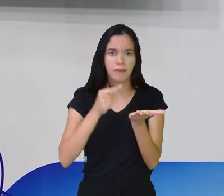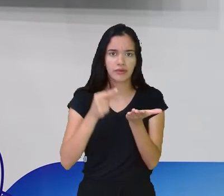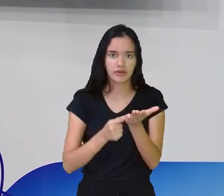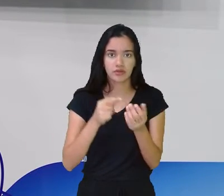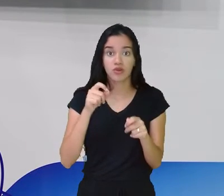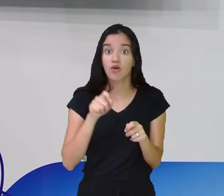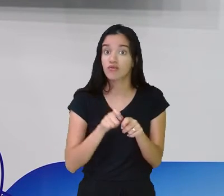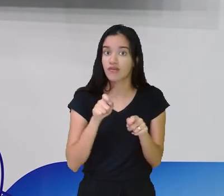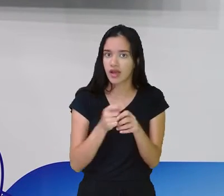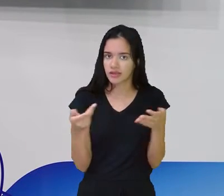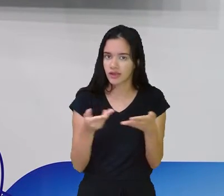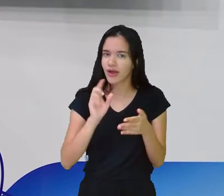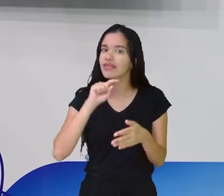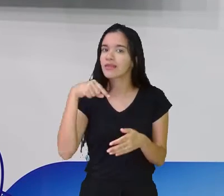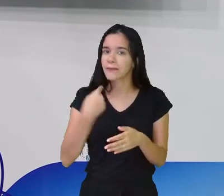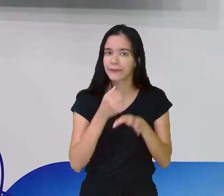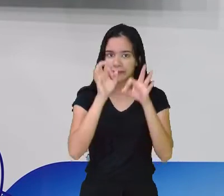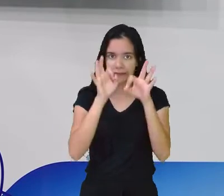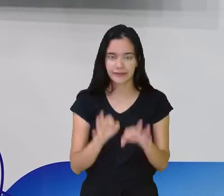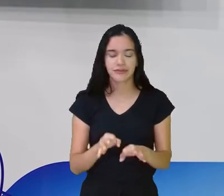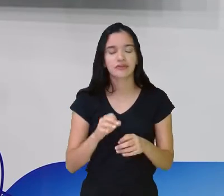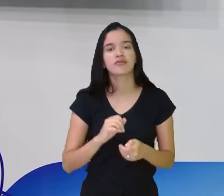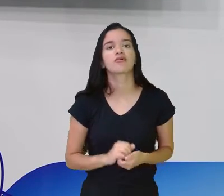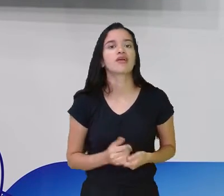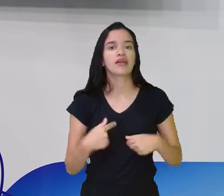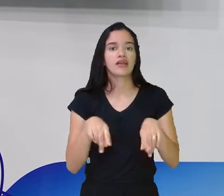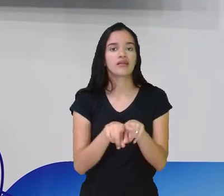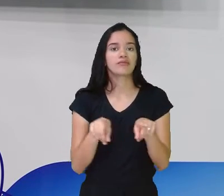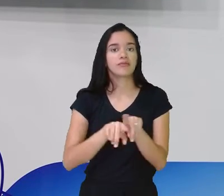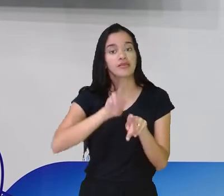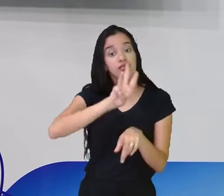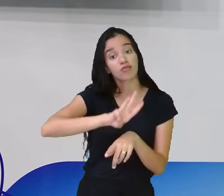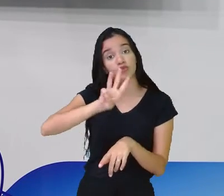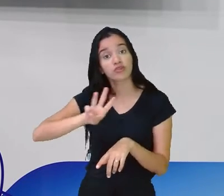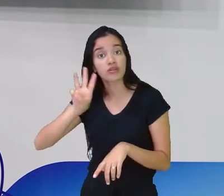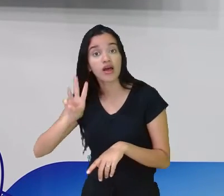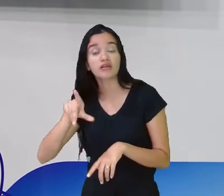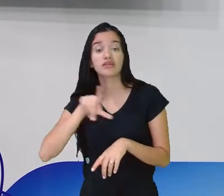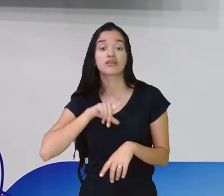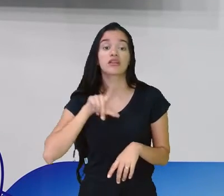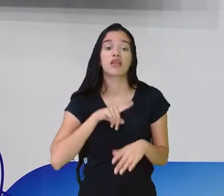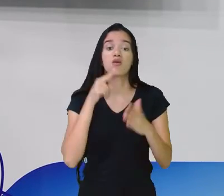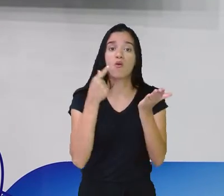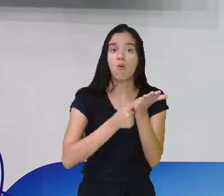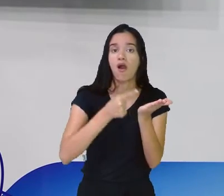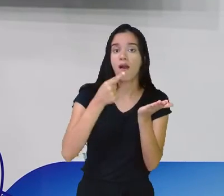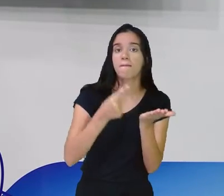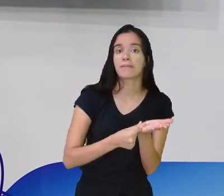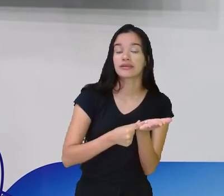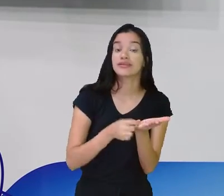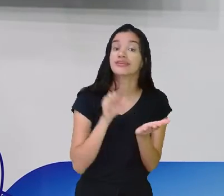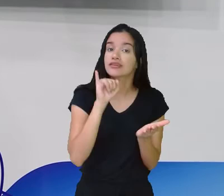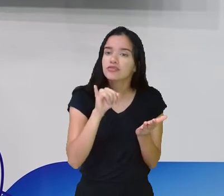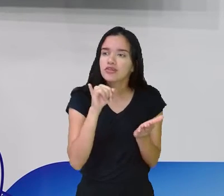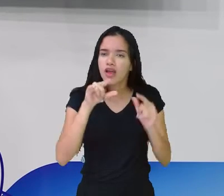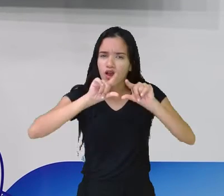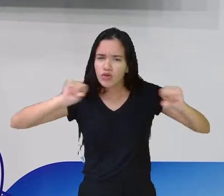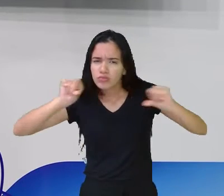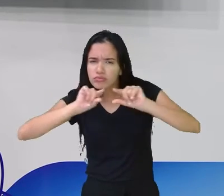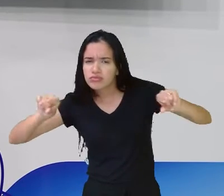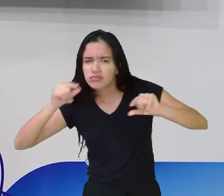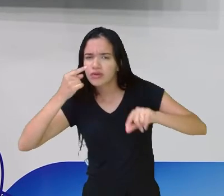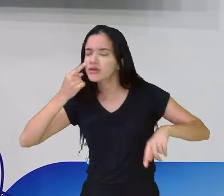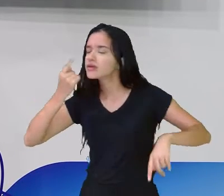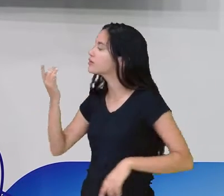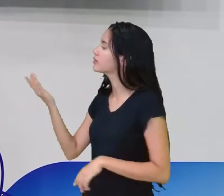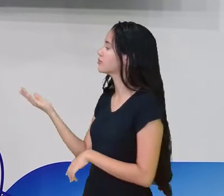para não sair da aula, depois, tá certo? Além do site da árvore, no teu aplicativo, se você olhar lá embaixo da tua tela